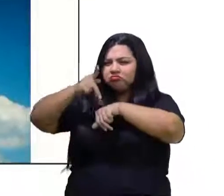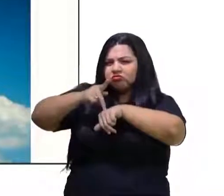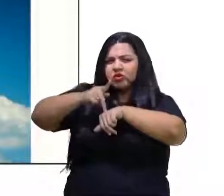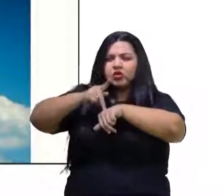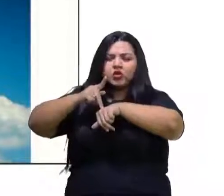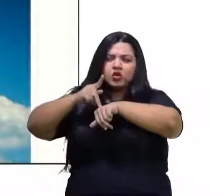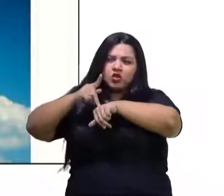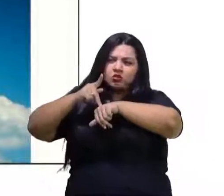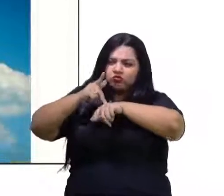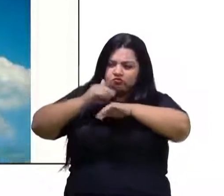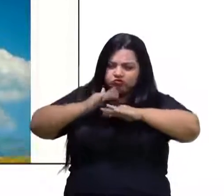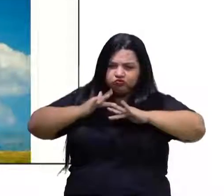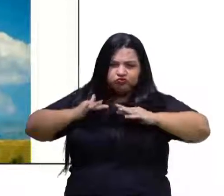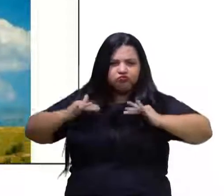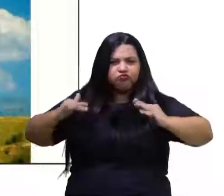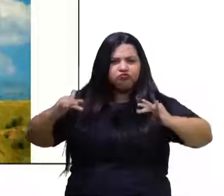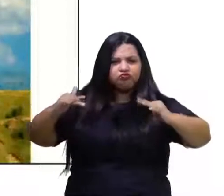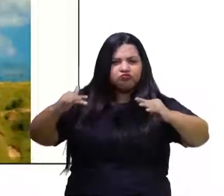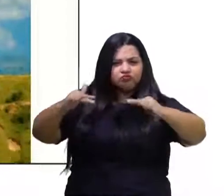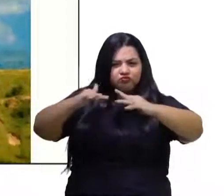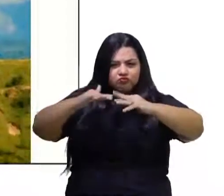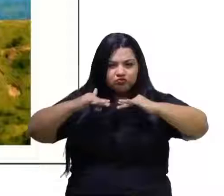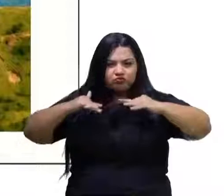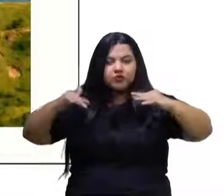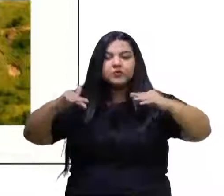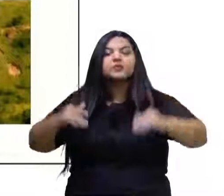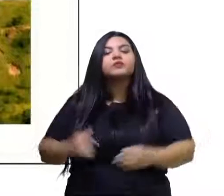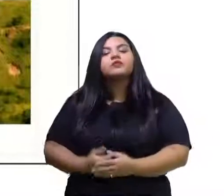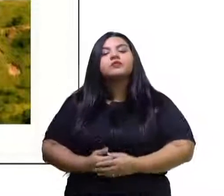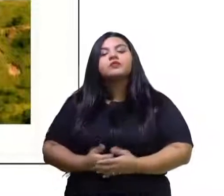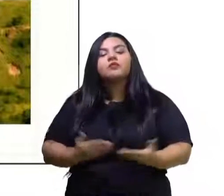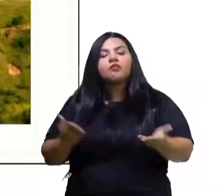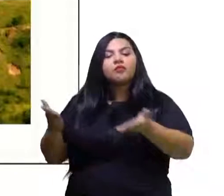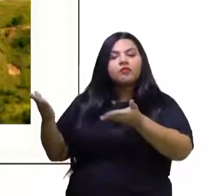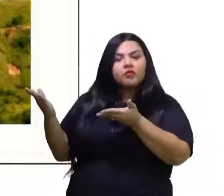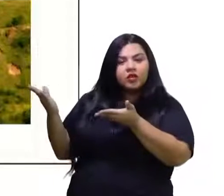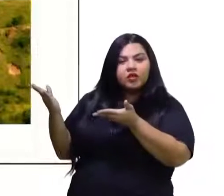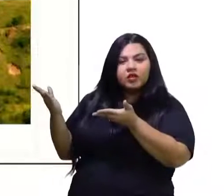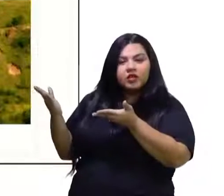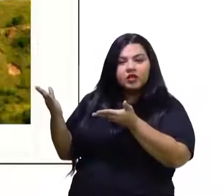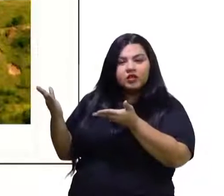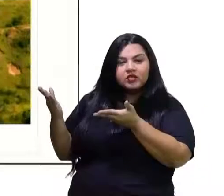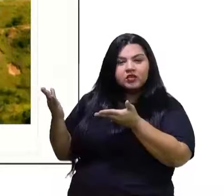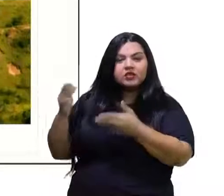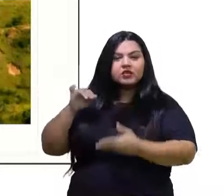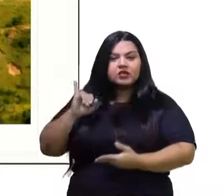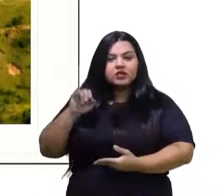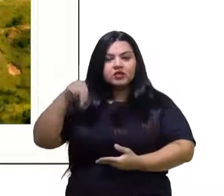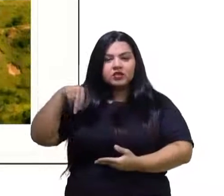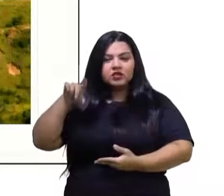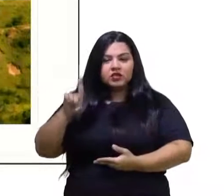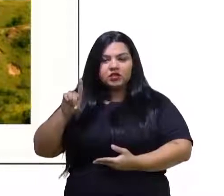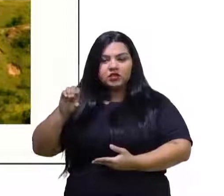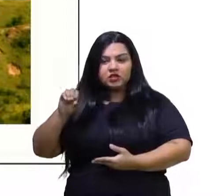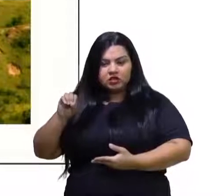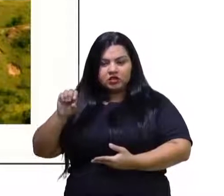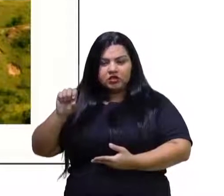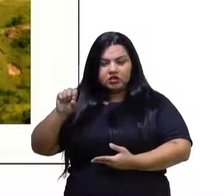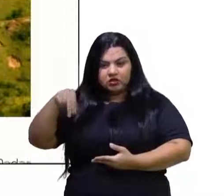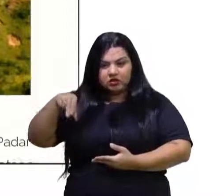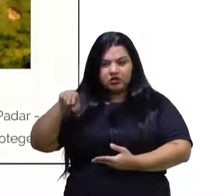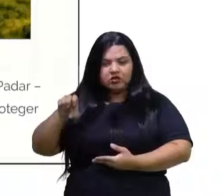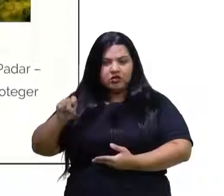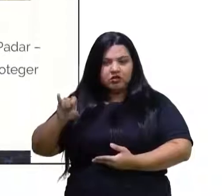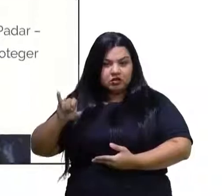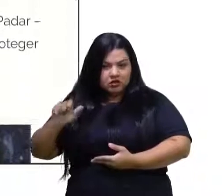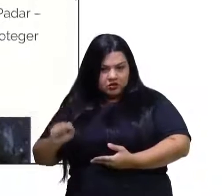rochas esculpidas com o tempo, né? Uma ilha vulcânica. A gente tem um Parque Nacional de Komodo, que aí já fica na